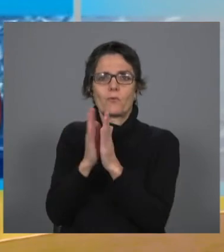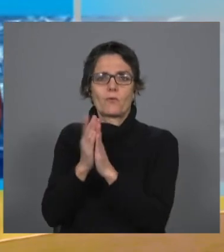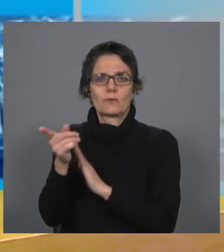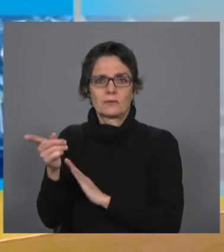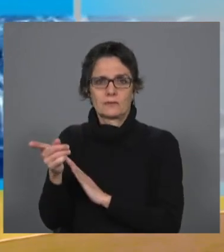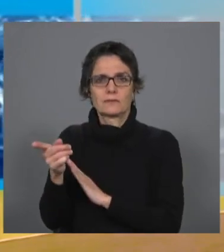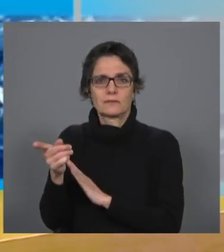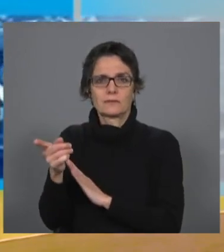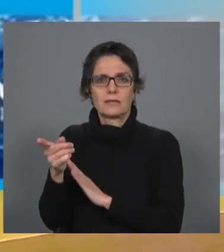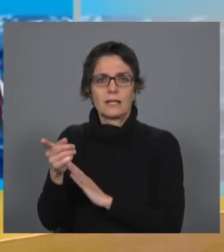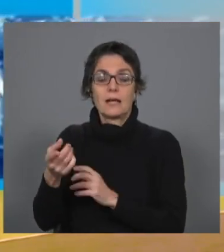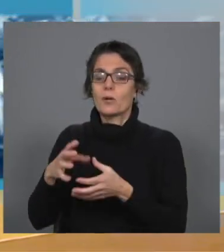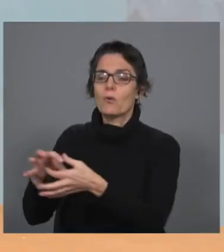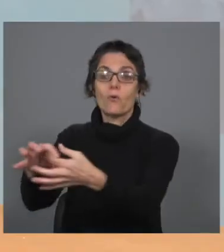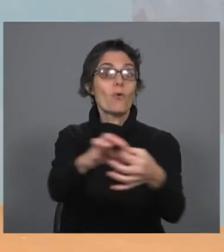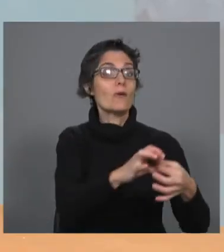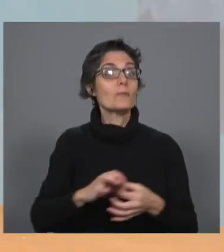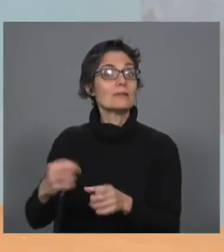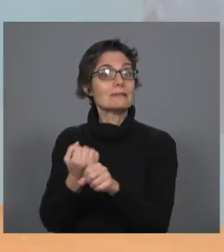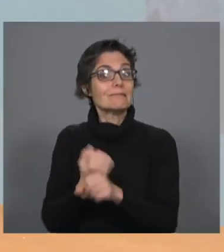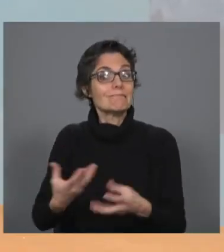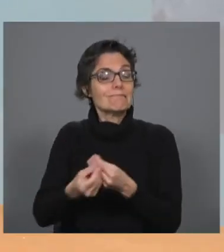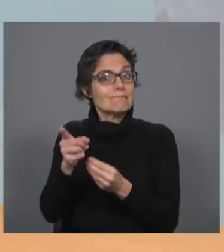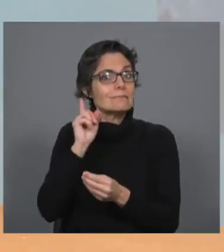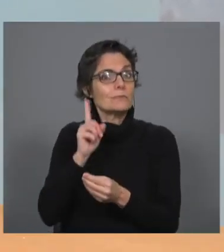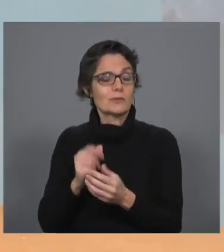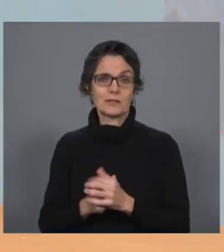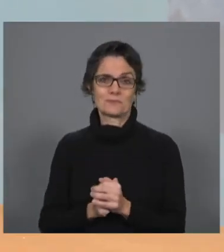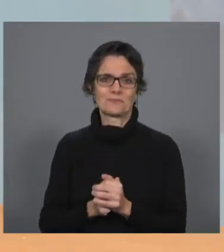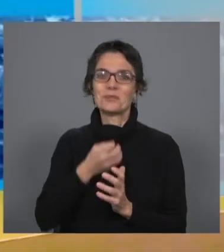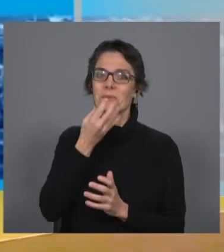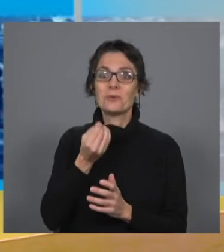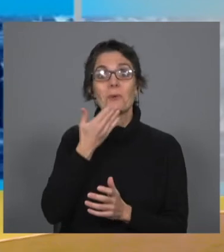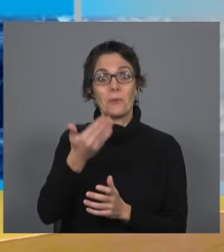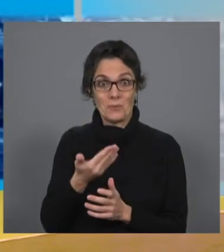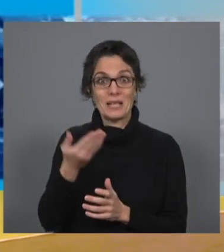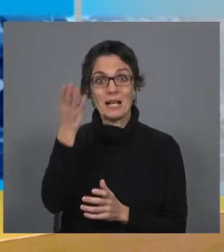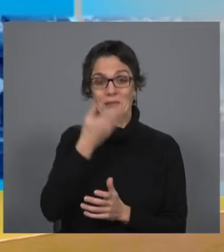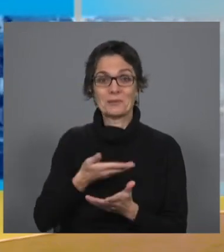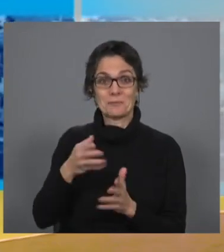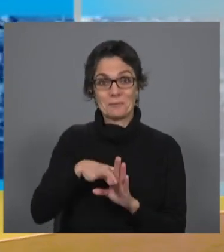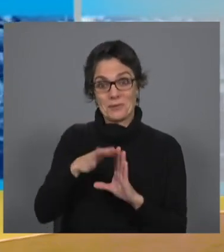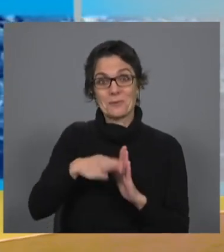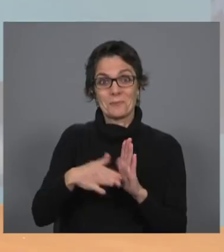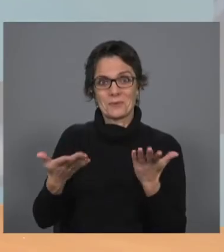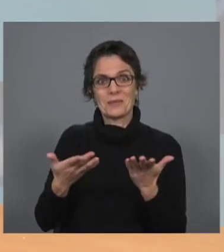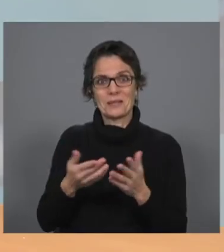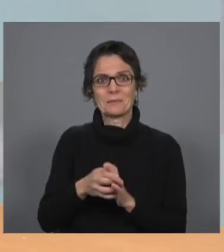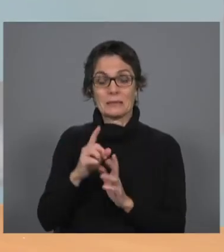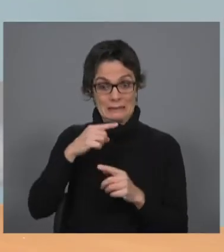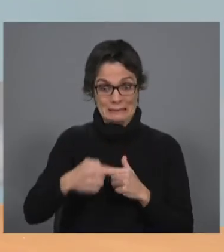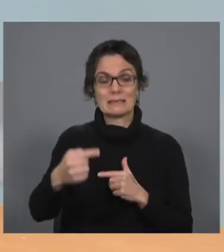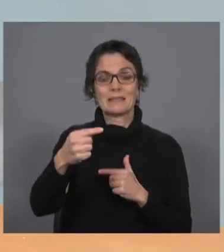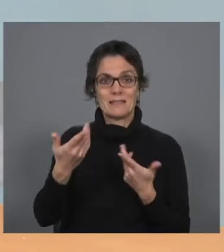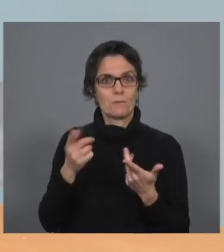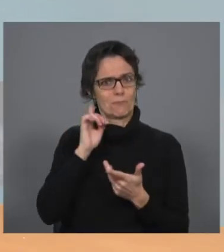espaço de colaboração e de trabalho em conjunto. Muito bem, João Luís Fontes, muito obrigado por esta partilha. E fica este sublinhado para uma semana